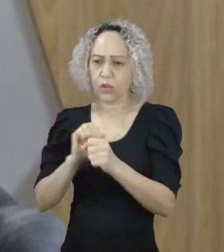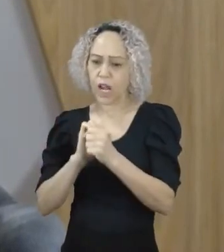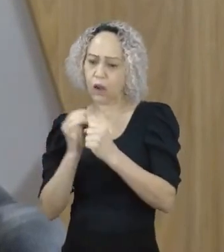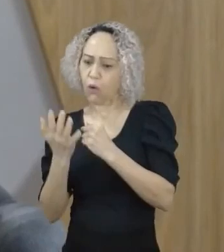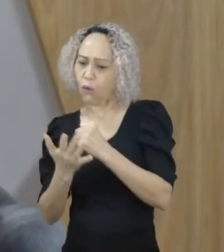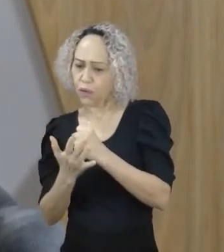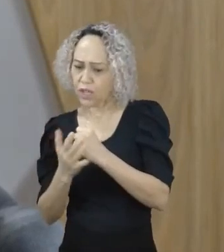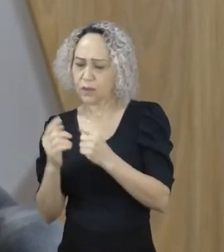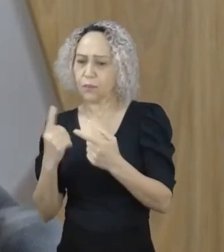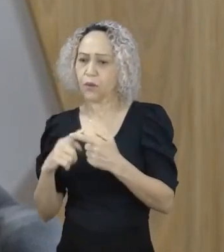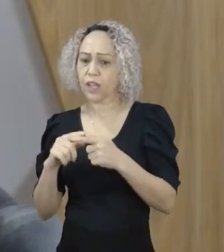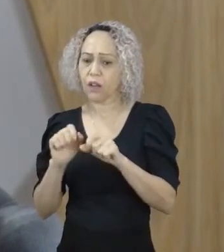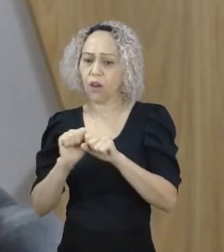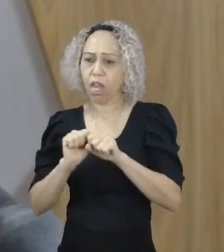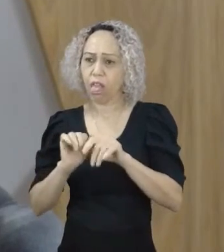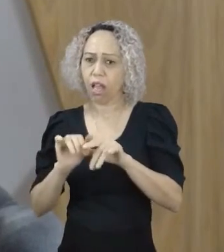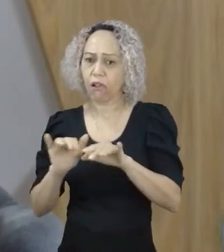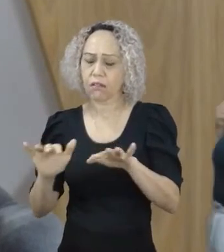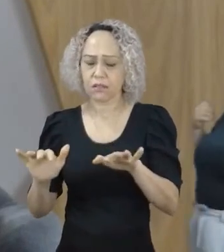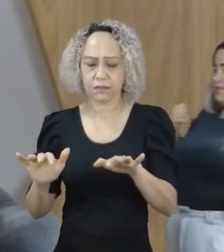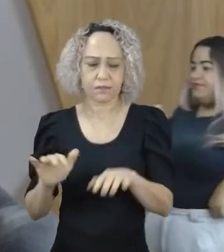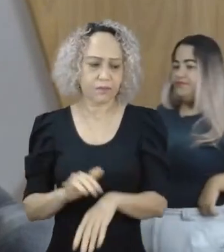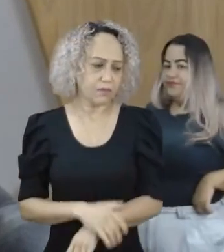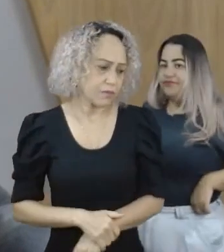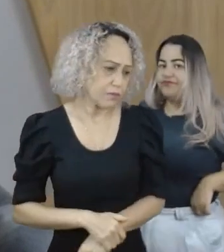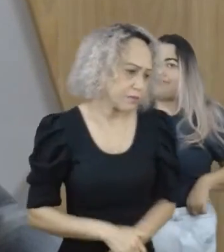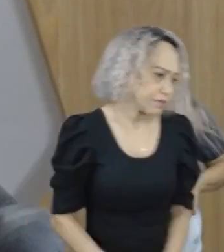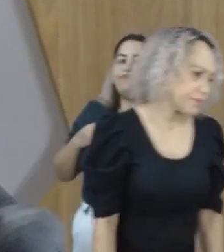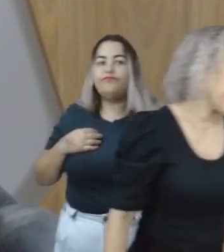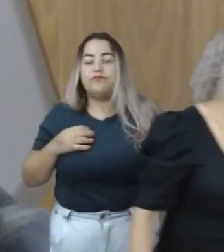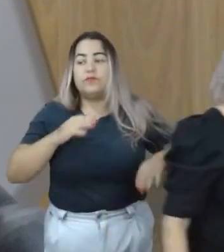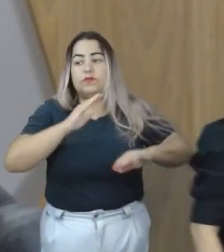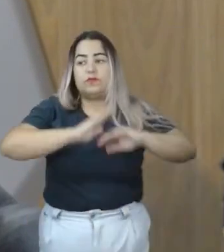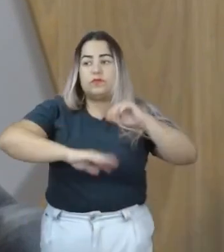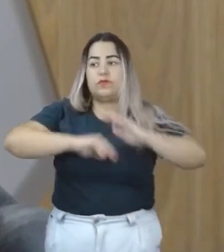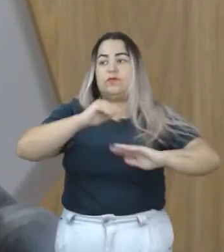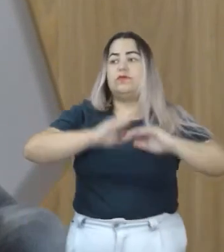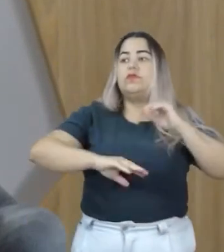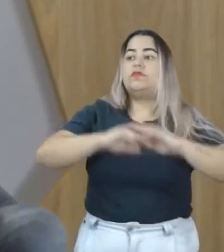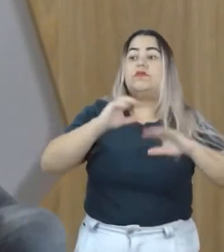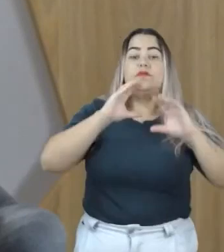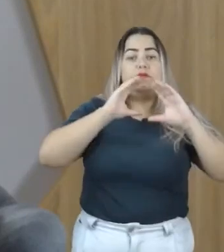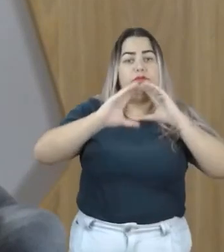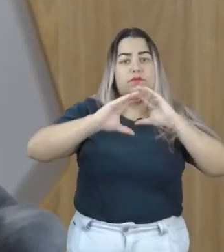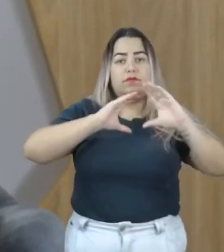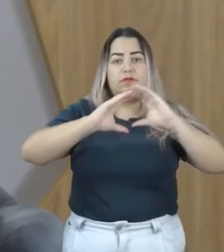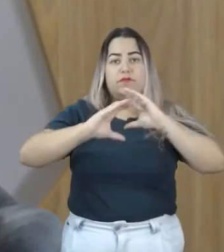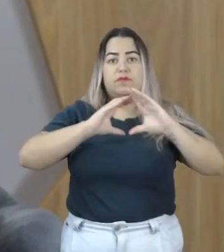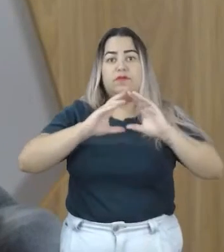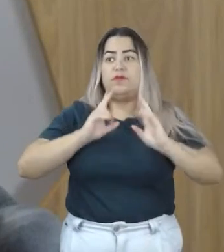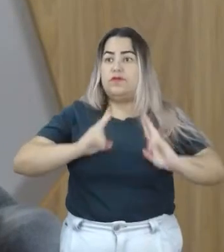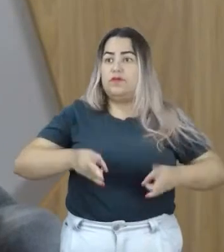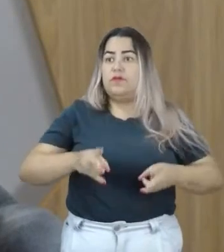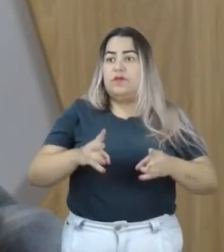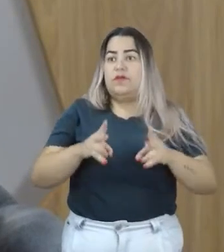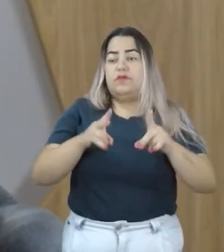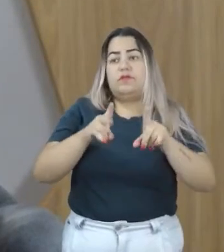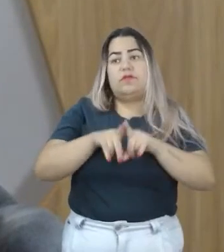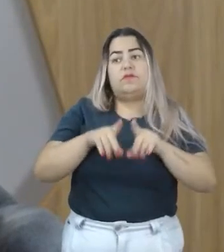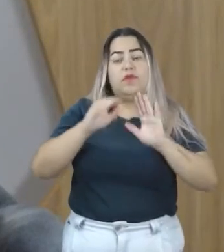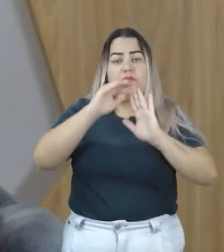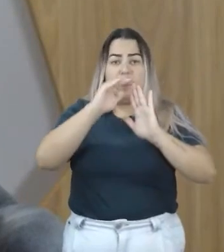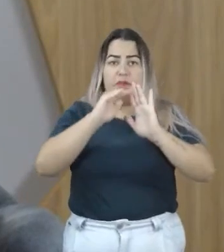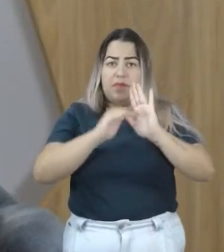gente precisa dos profissionais de saúde, dos gestores da saúde, dos profissionais da comunicação. Eu sempre insisto com o pessoal, essa é uma